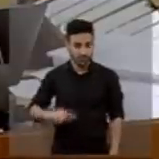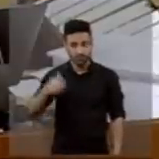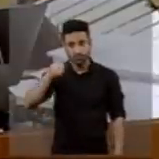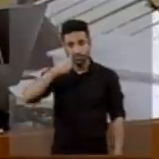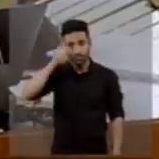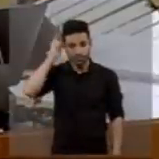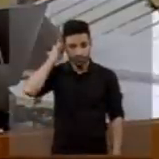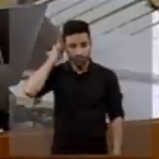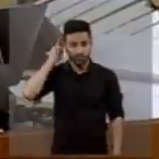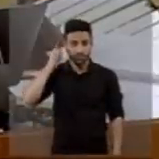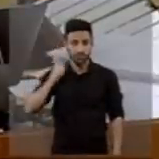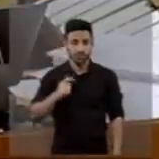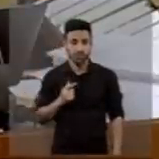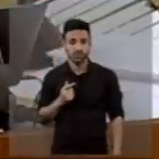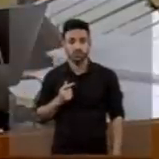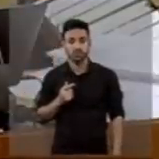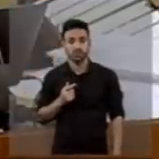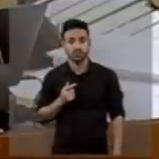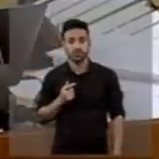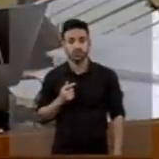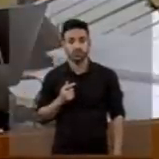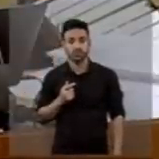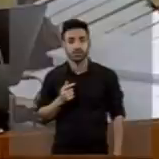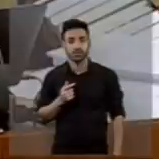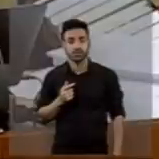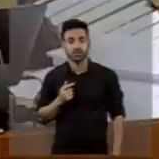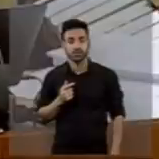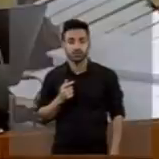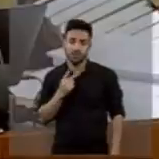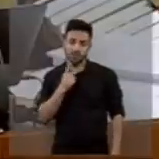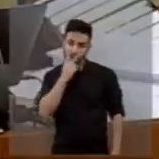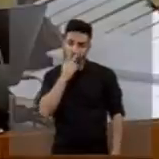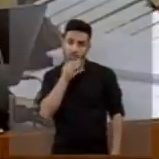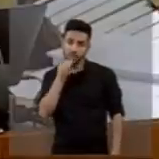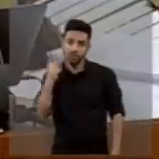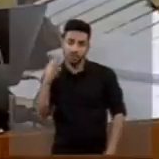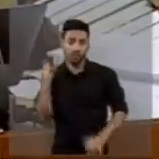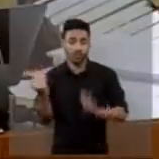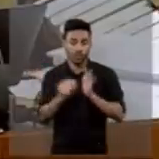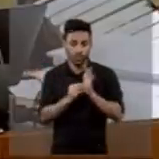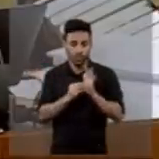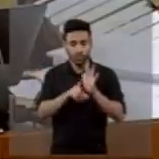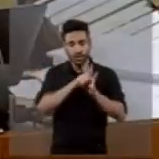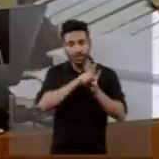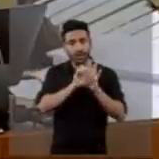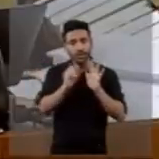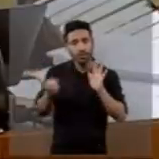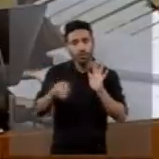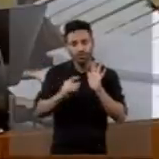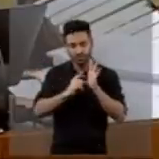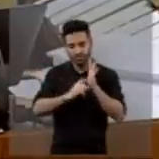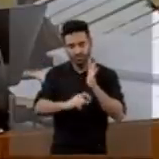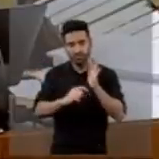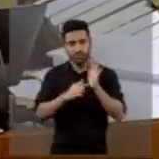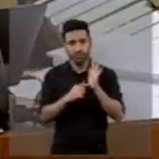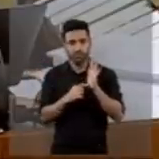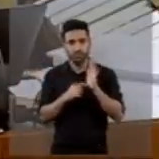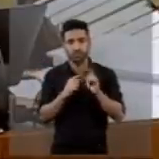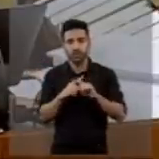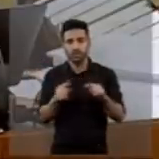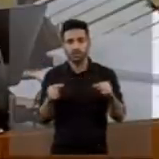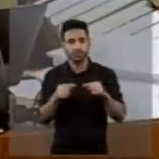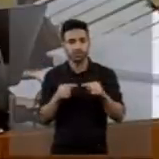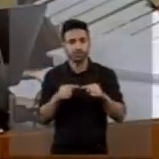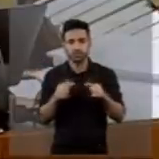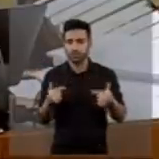Moraes entende que foi inserido na lei um novo dispositivo que não confere